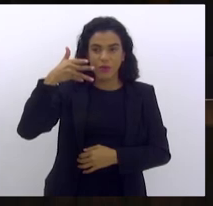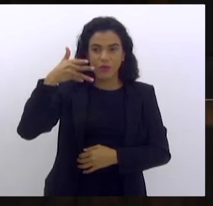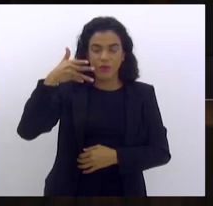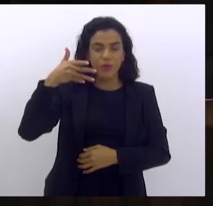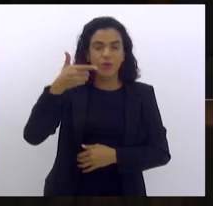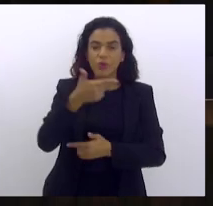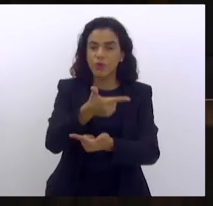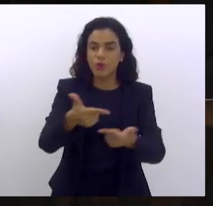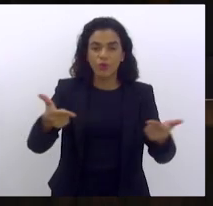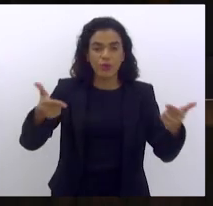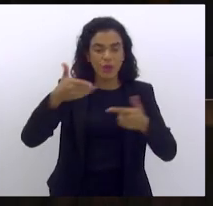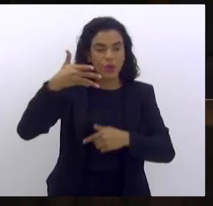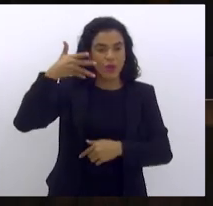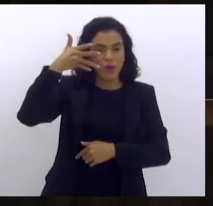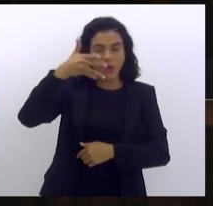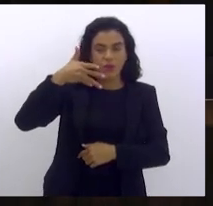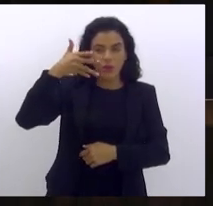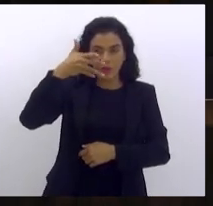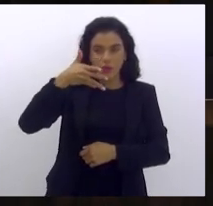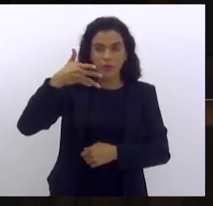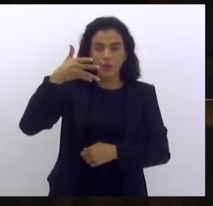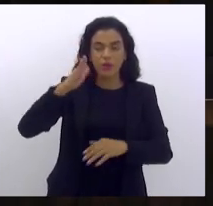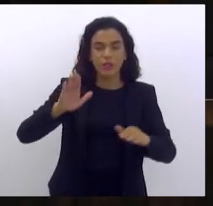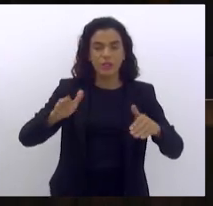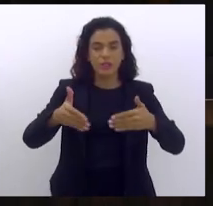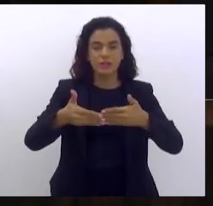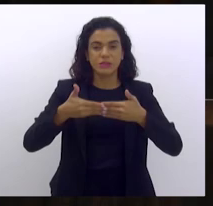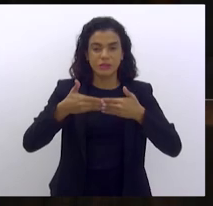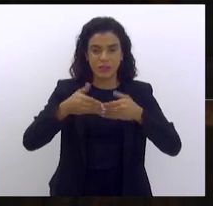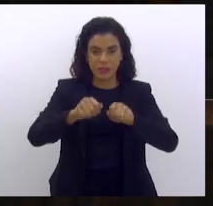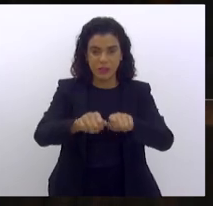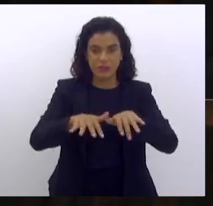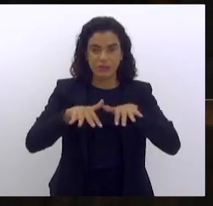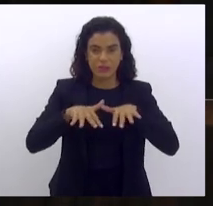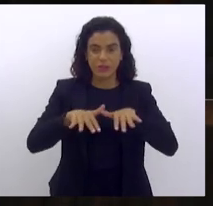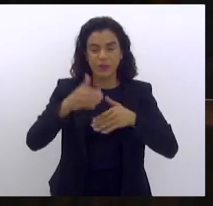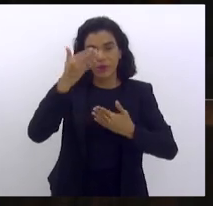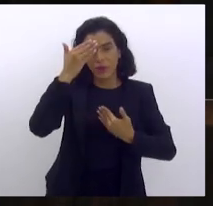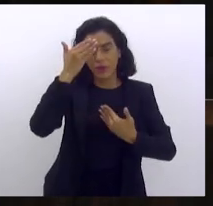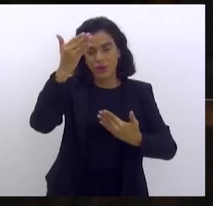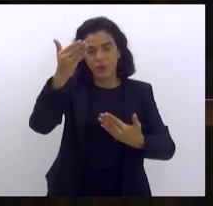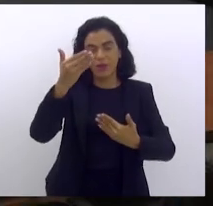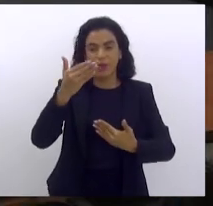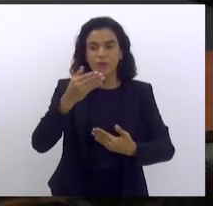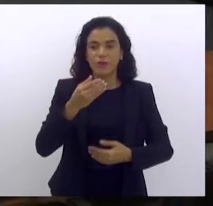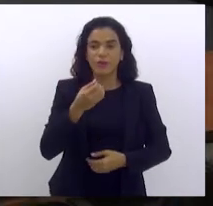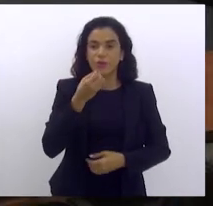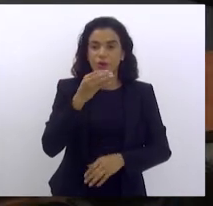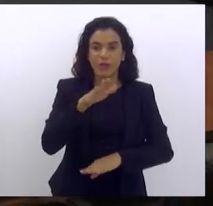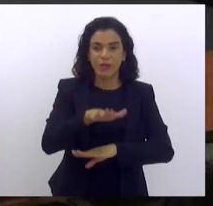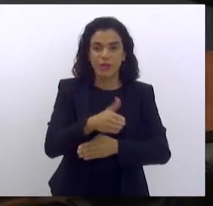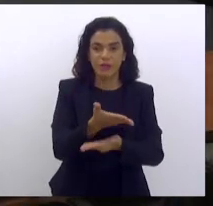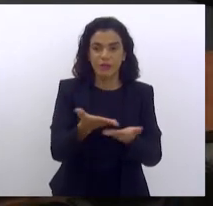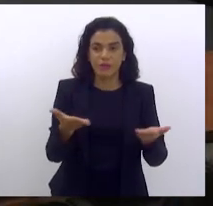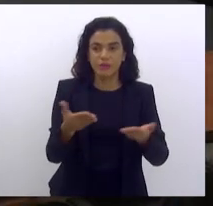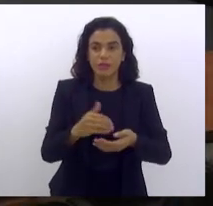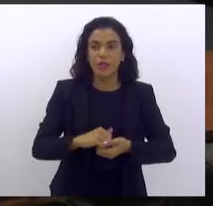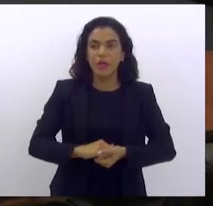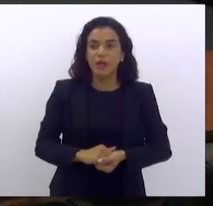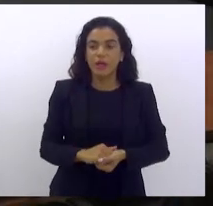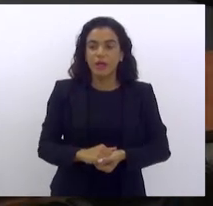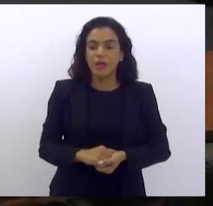não havendo mais orador inscrito, encerro a sessão. Muito obrigado. Boa tarde a todos.